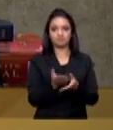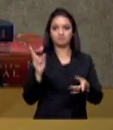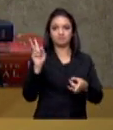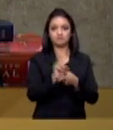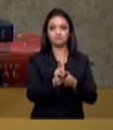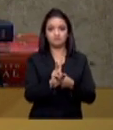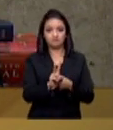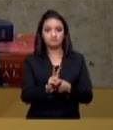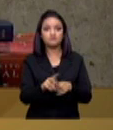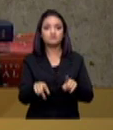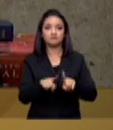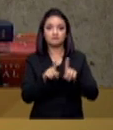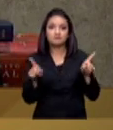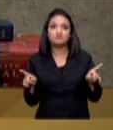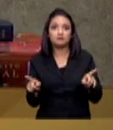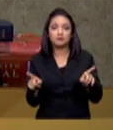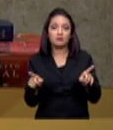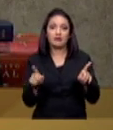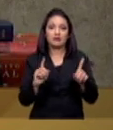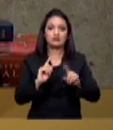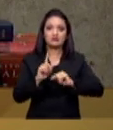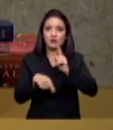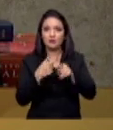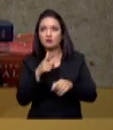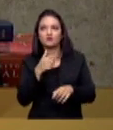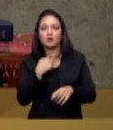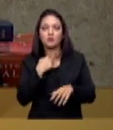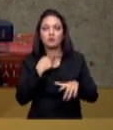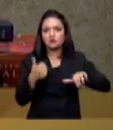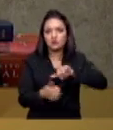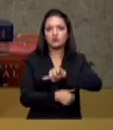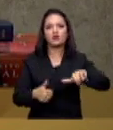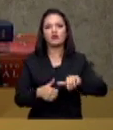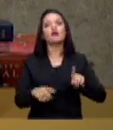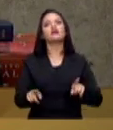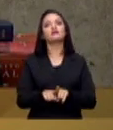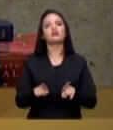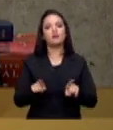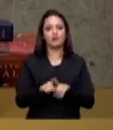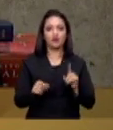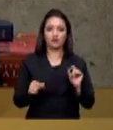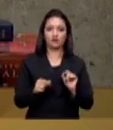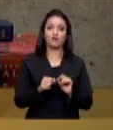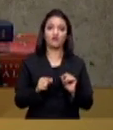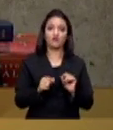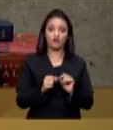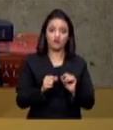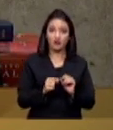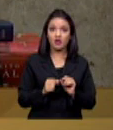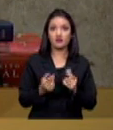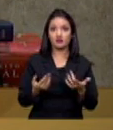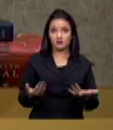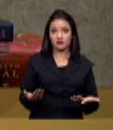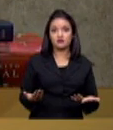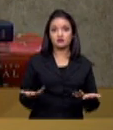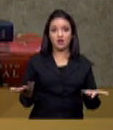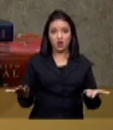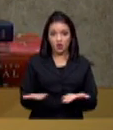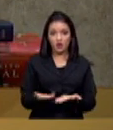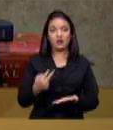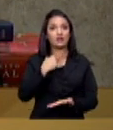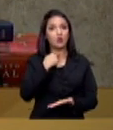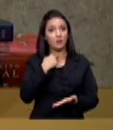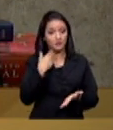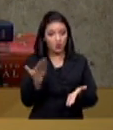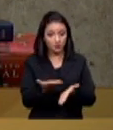gerasse a irreversibilidade da situação fática, assim também o fez o legislador no mandado de segurança. Não pode conceder